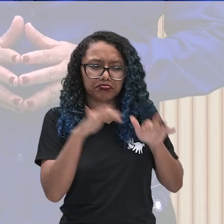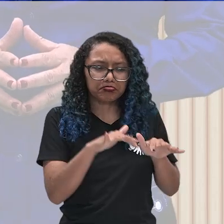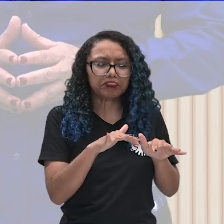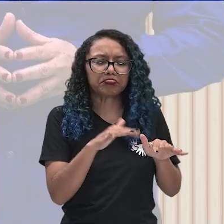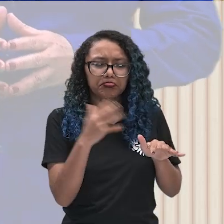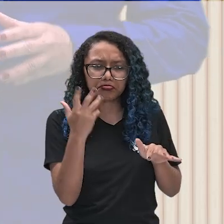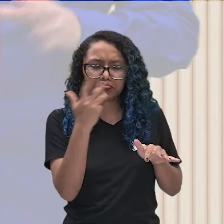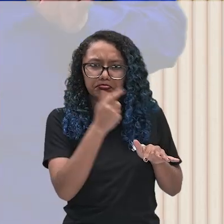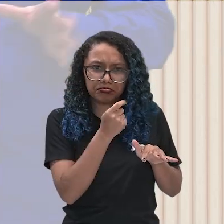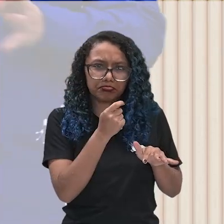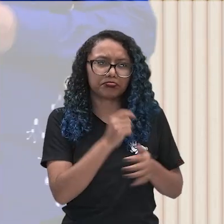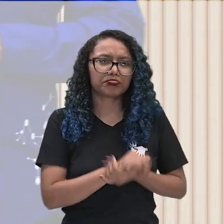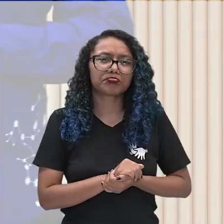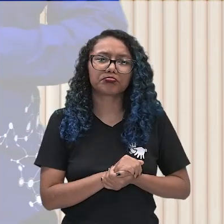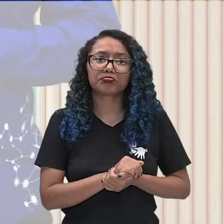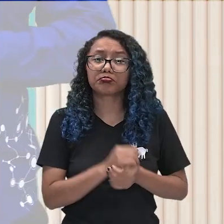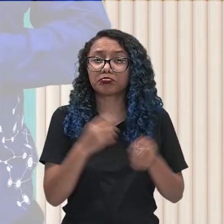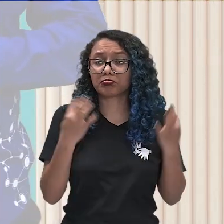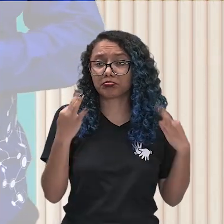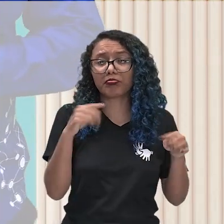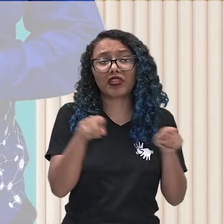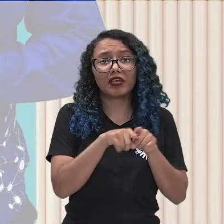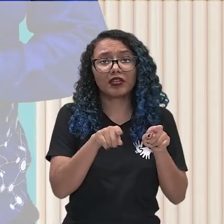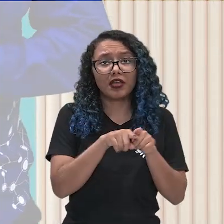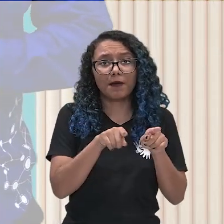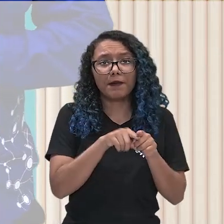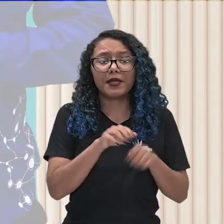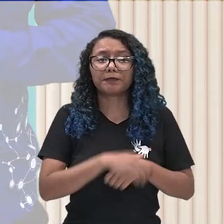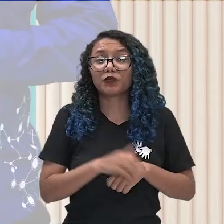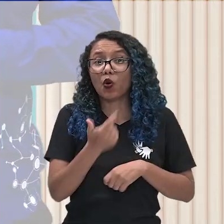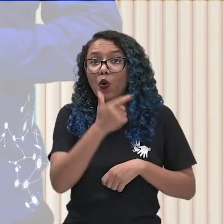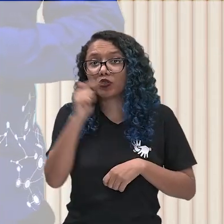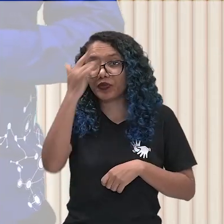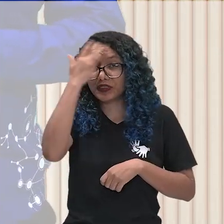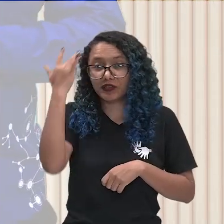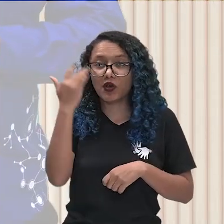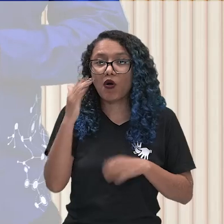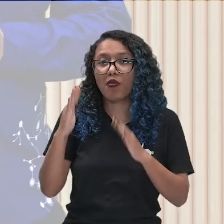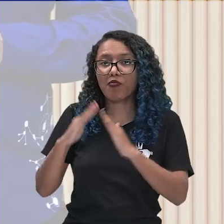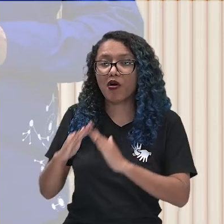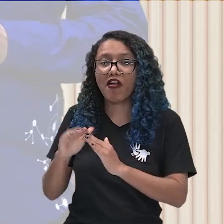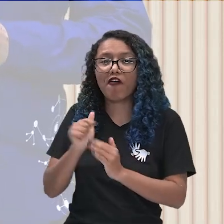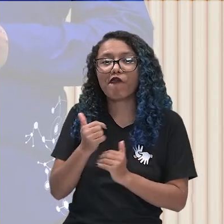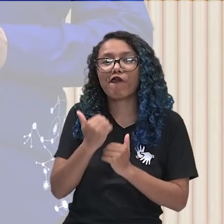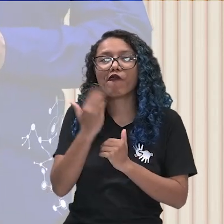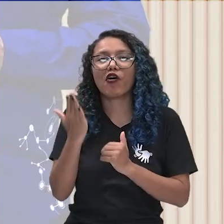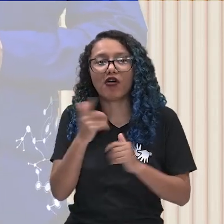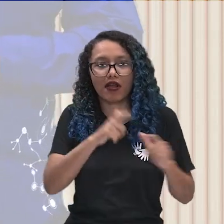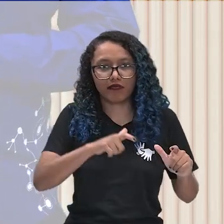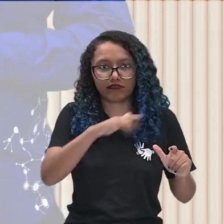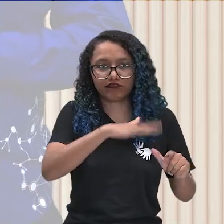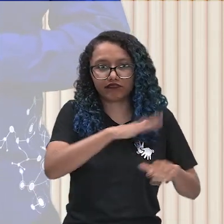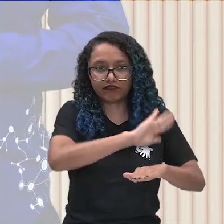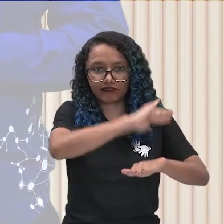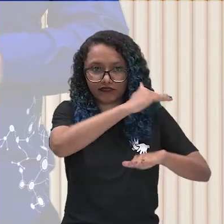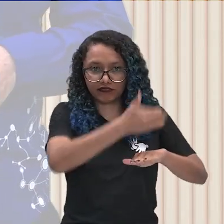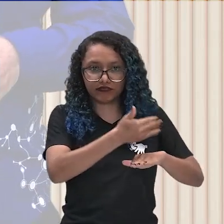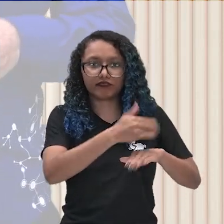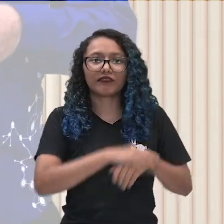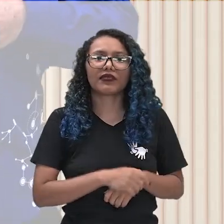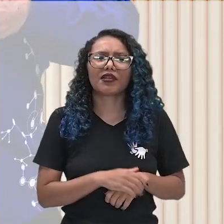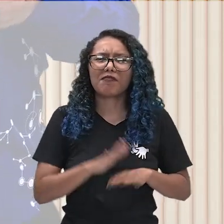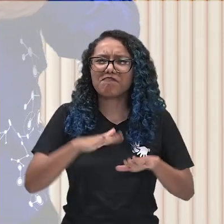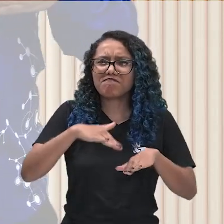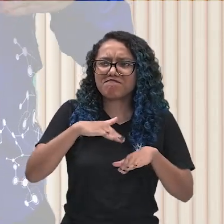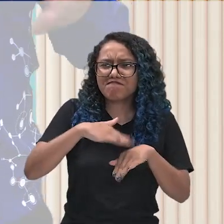moradores do morro, os moradores de fora do morro. Até aqui, mais de 40 artistas deixaram suas marcas.